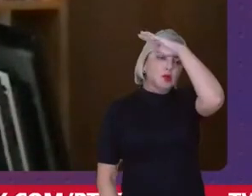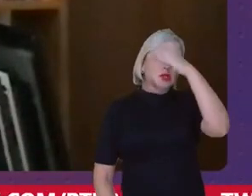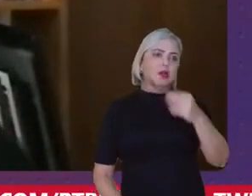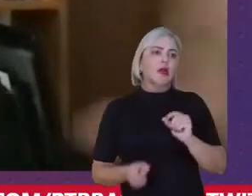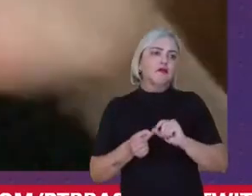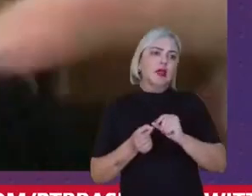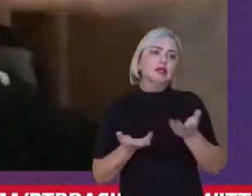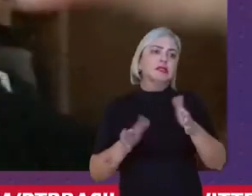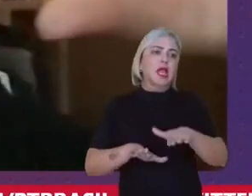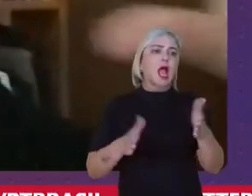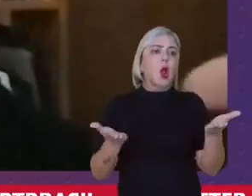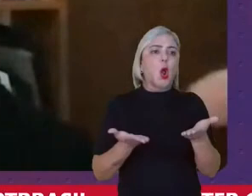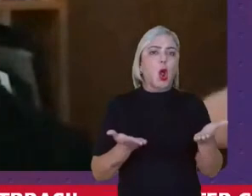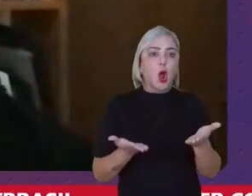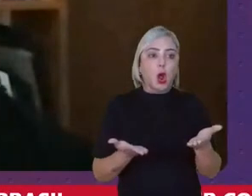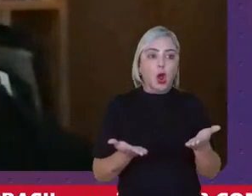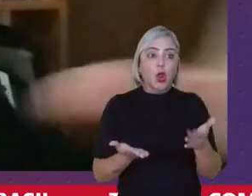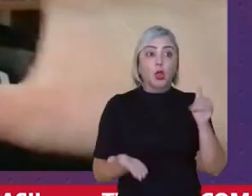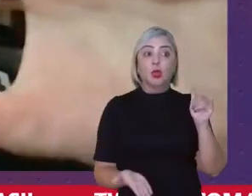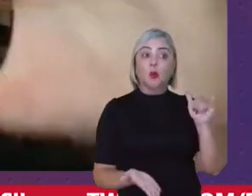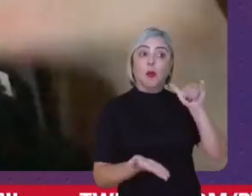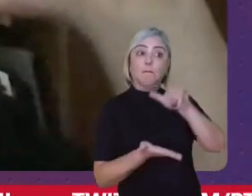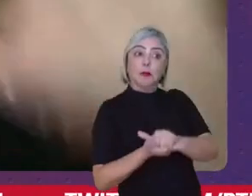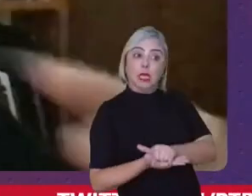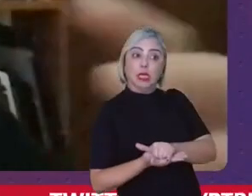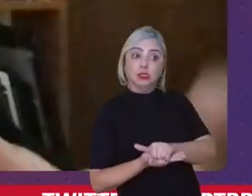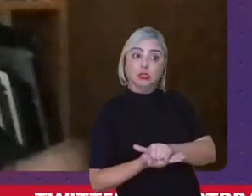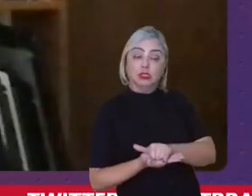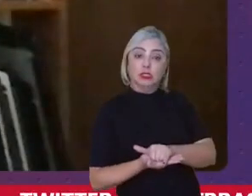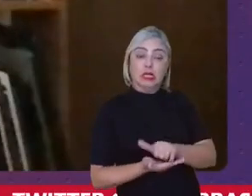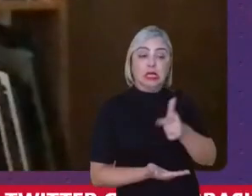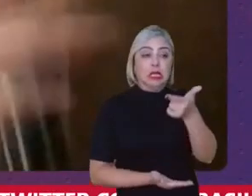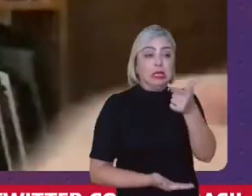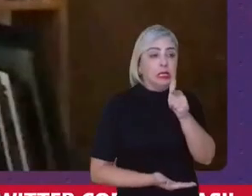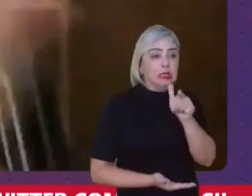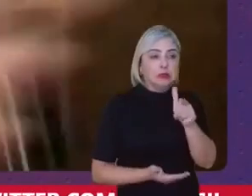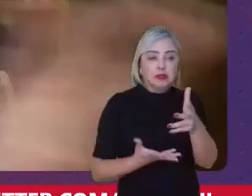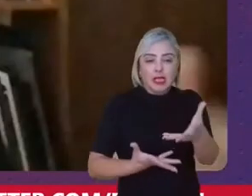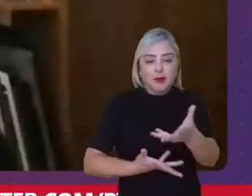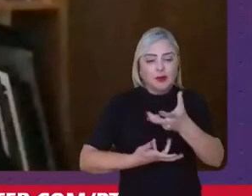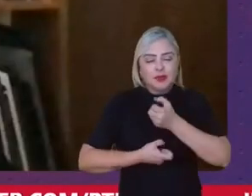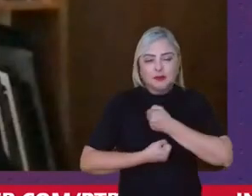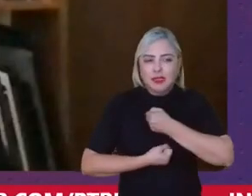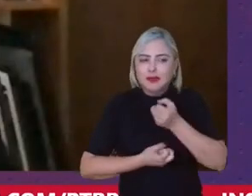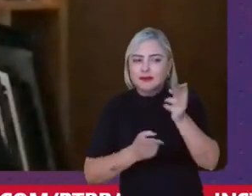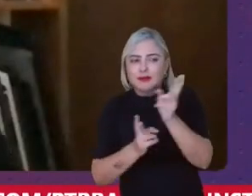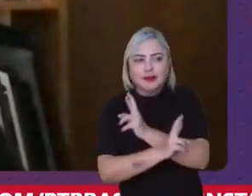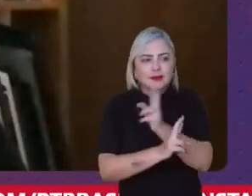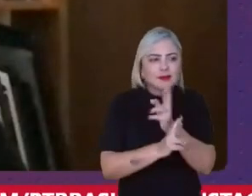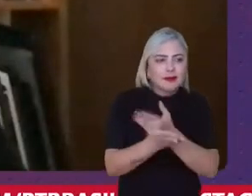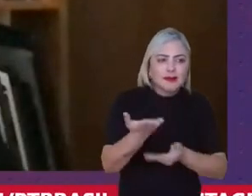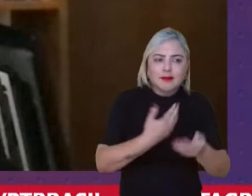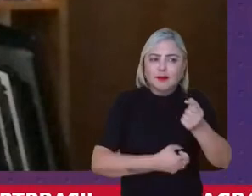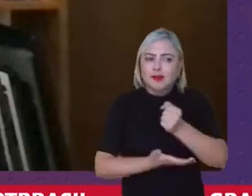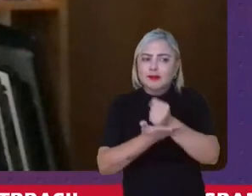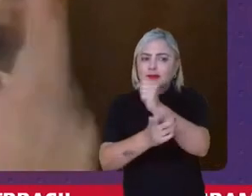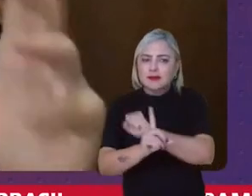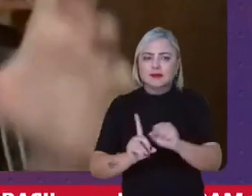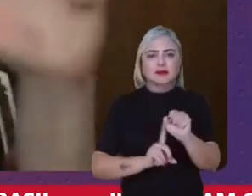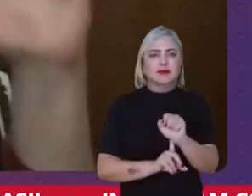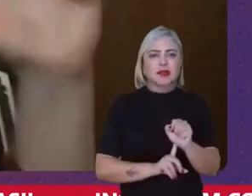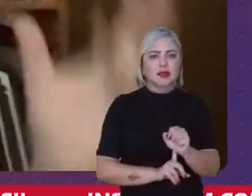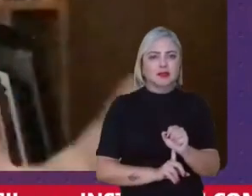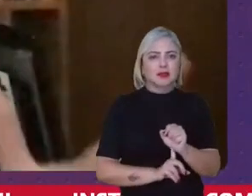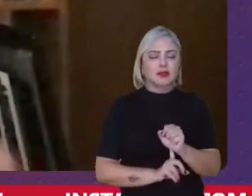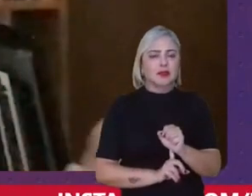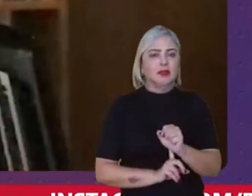querendo implementar, num aplicativo, né, sem esse acolhimento, sem essa relação com a assistência social. Então, quando